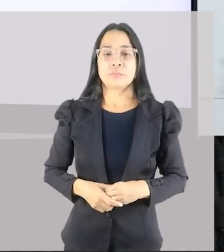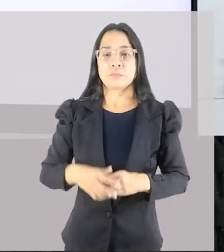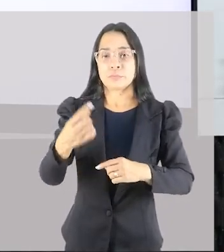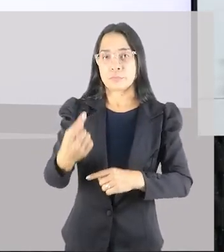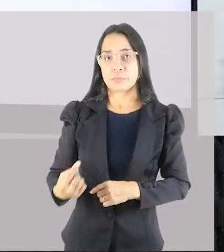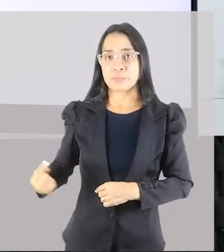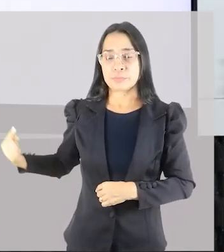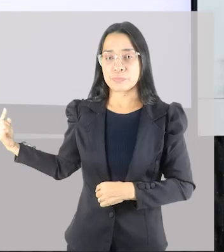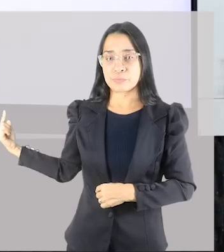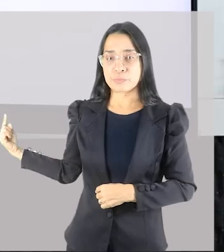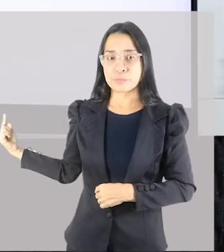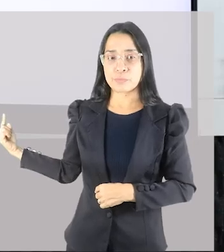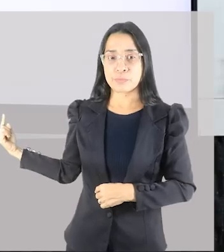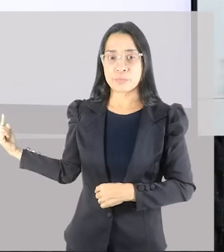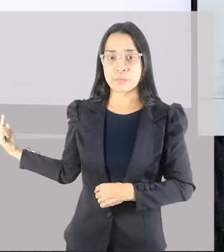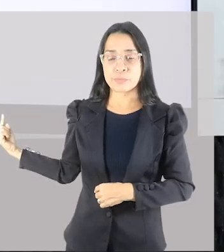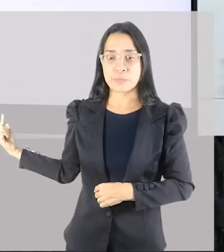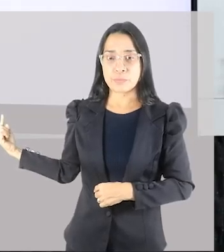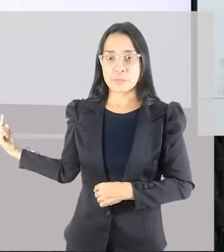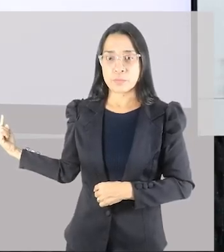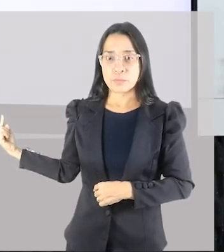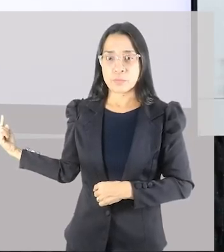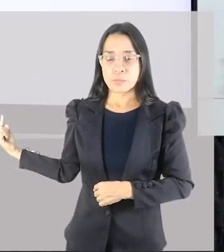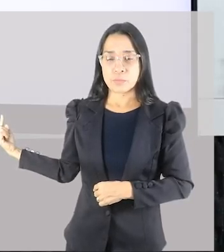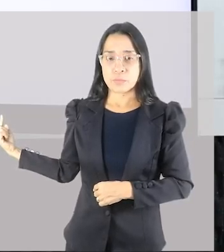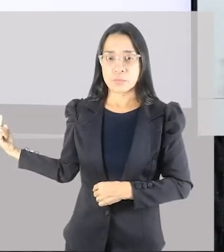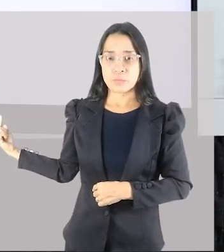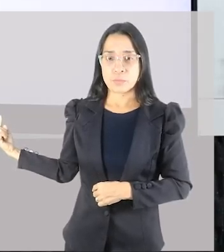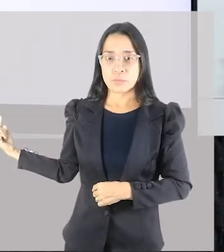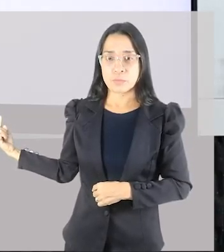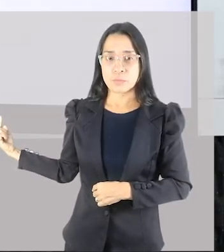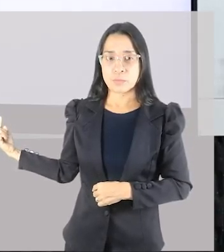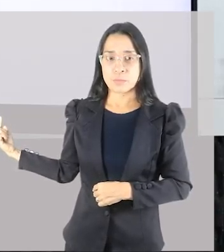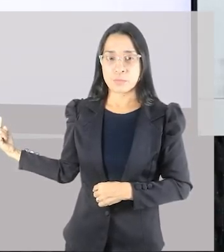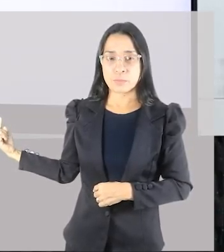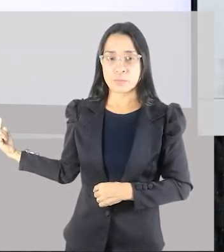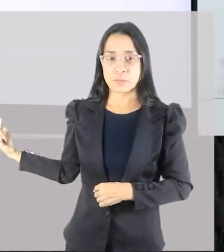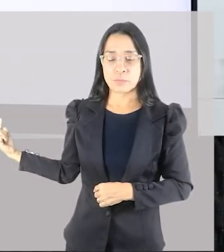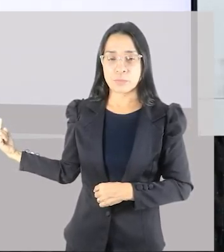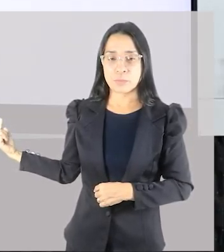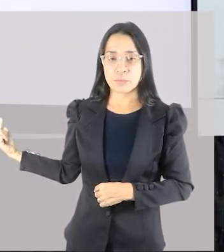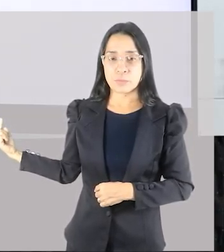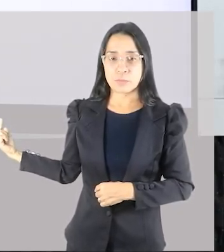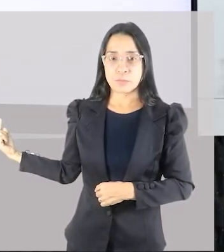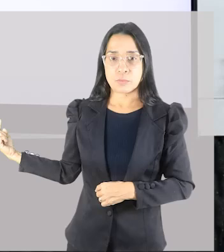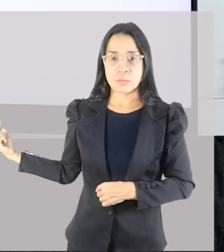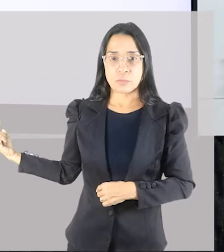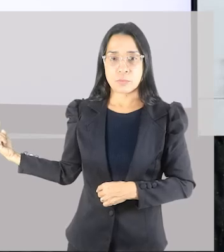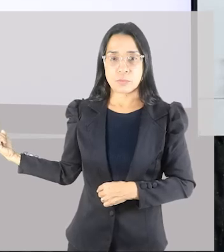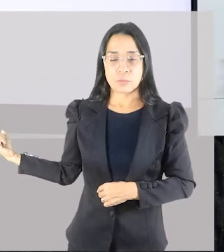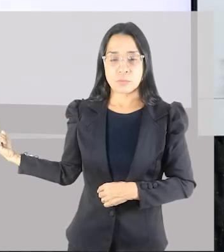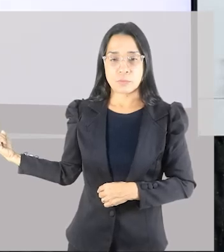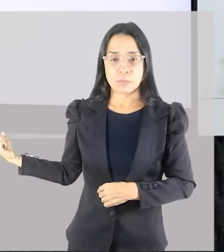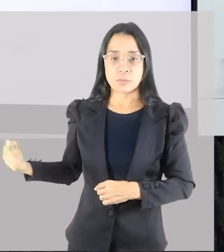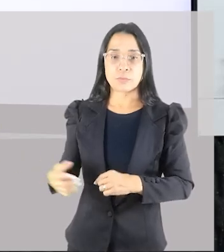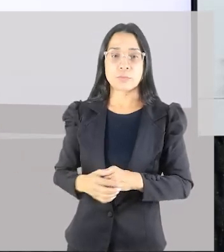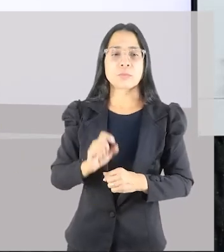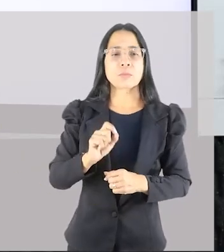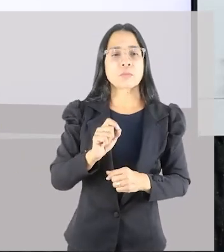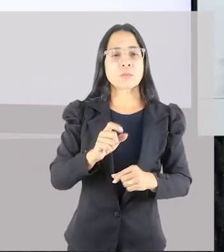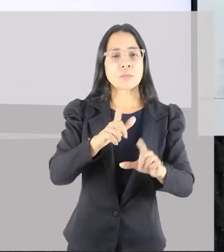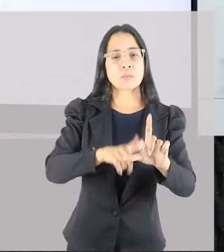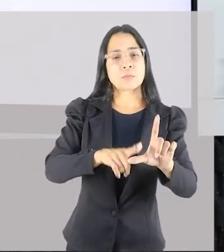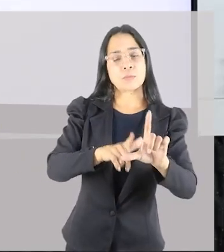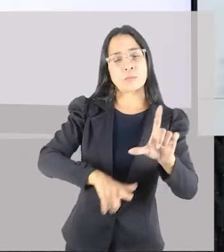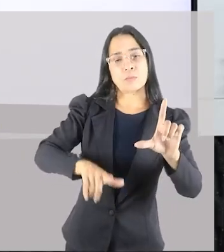pode ser considerado uma síntese dos valores constitutivo de que ideologia aqui presente será que